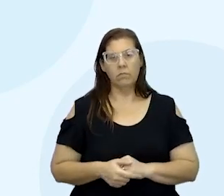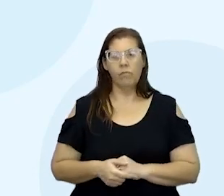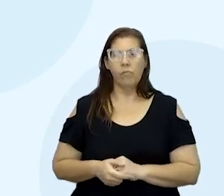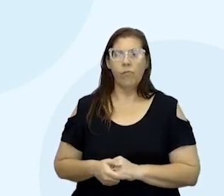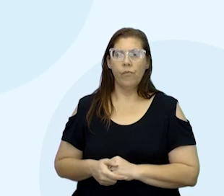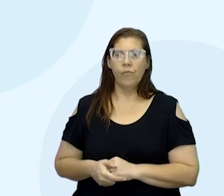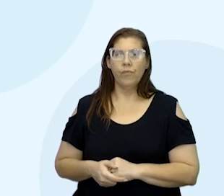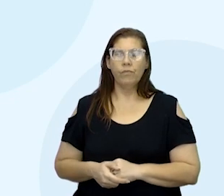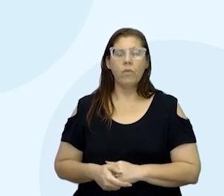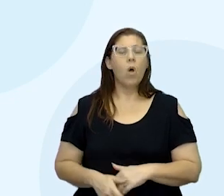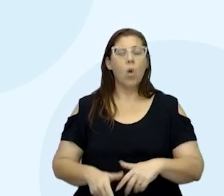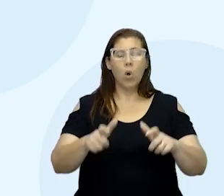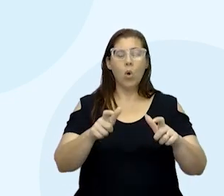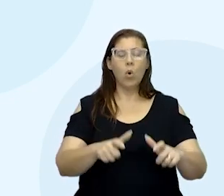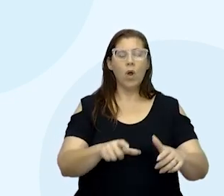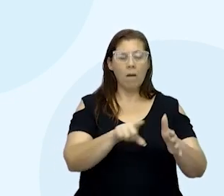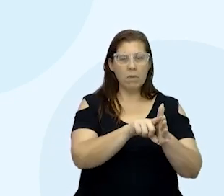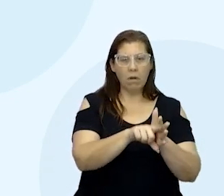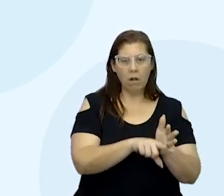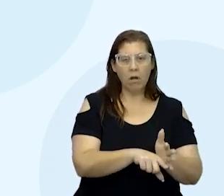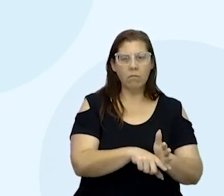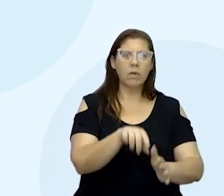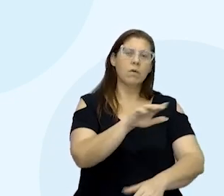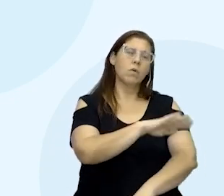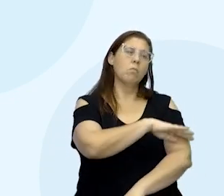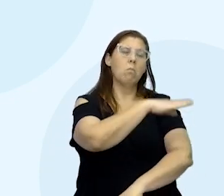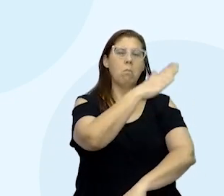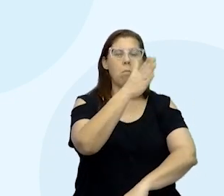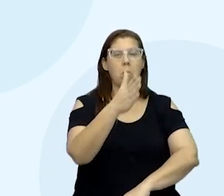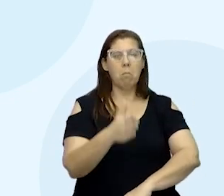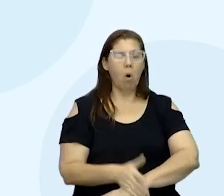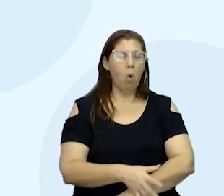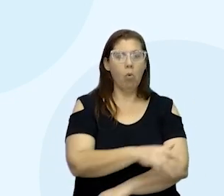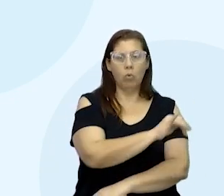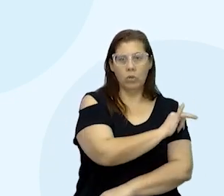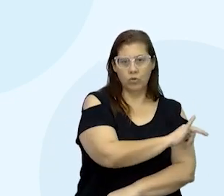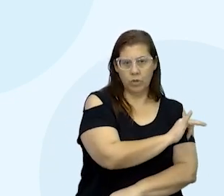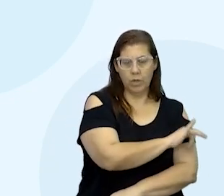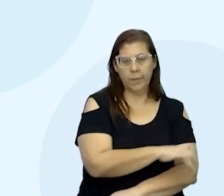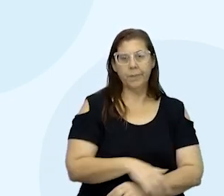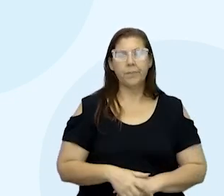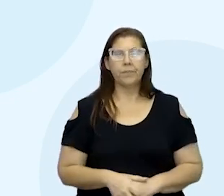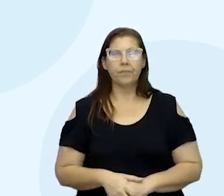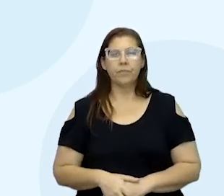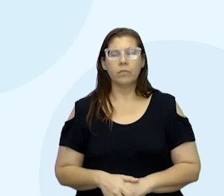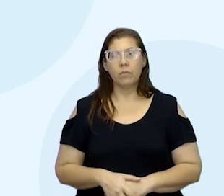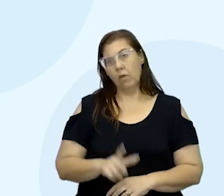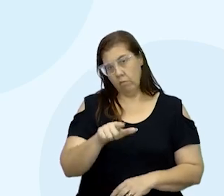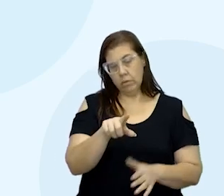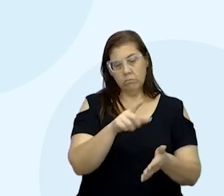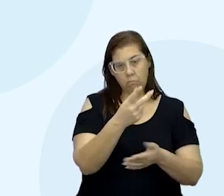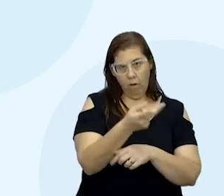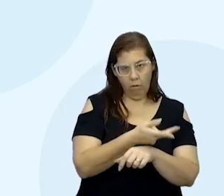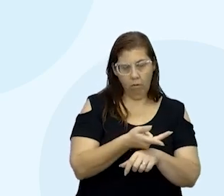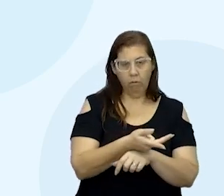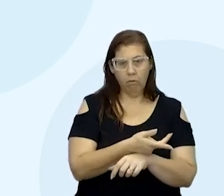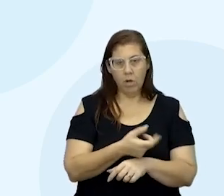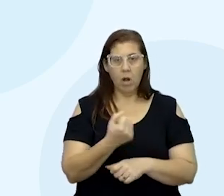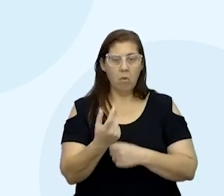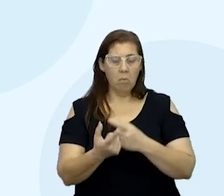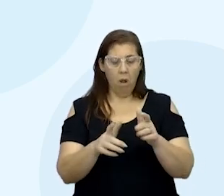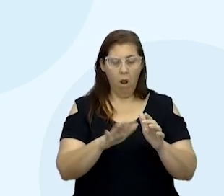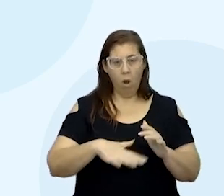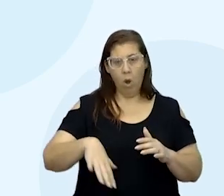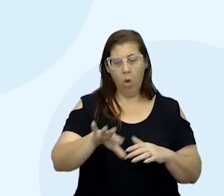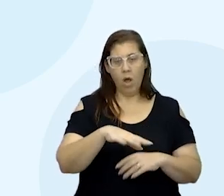conteúdo. Qual a região que será pesquisada? Eu pesquisei o Morro da Providência no Rio de Janeiro. Vocês procuraram aí, né, alguma